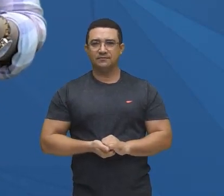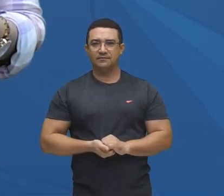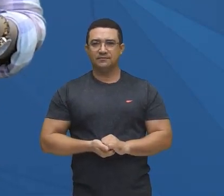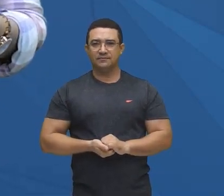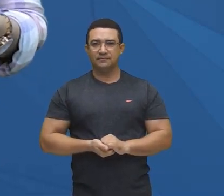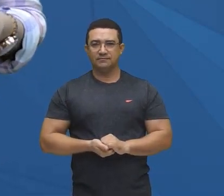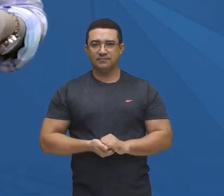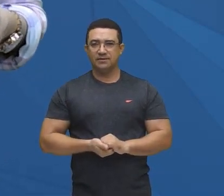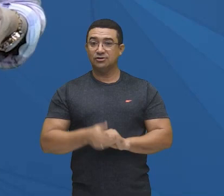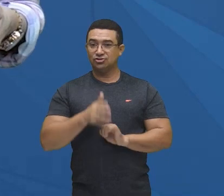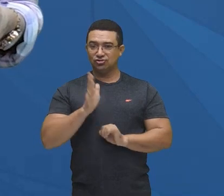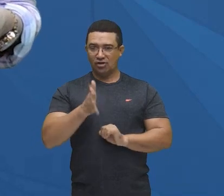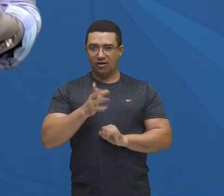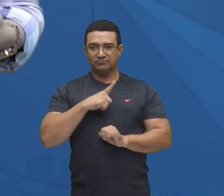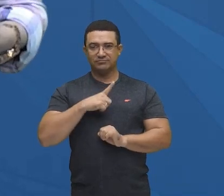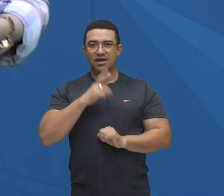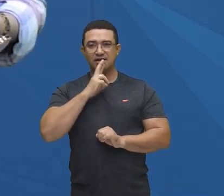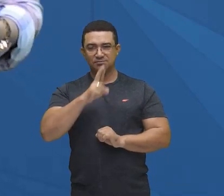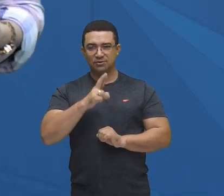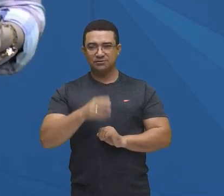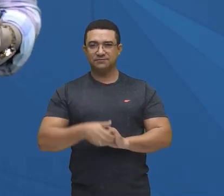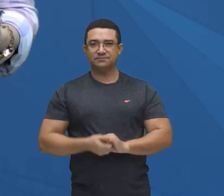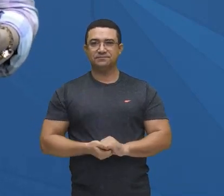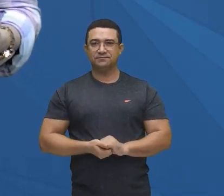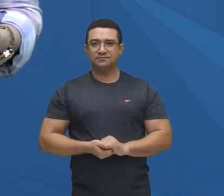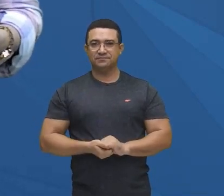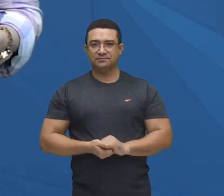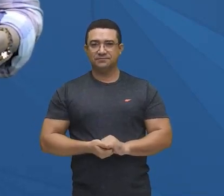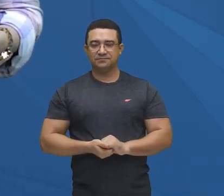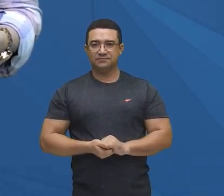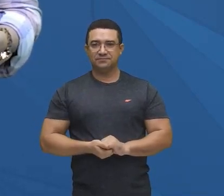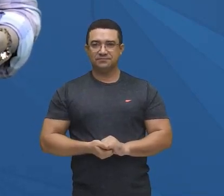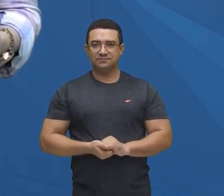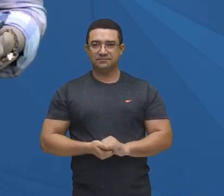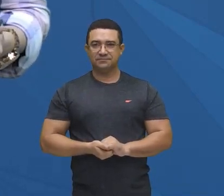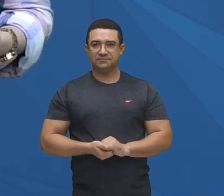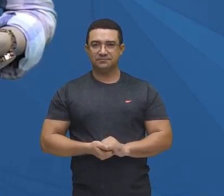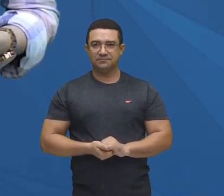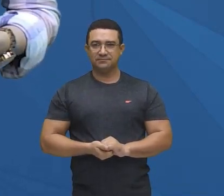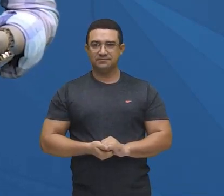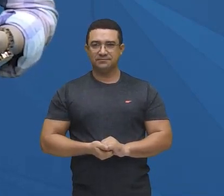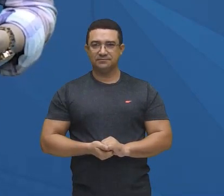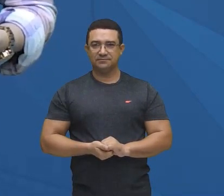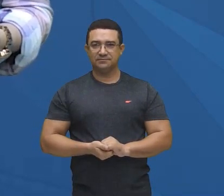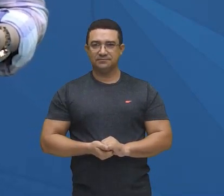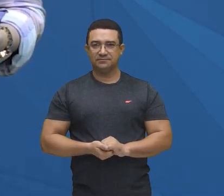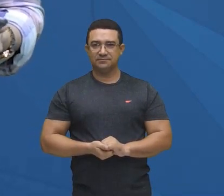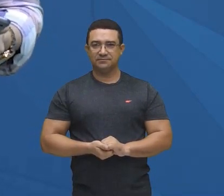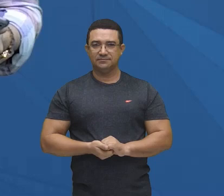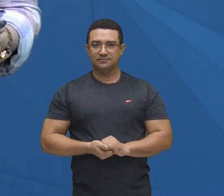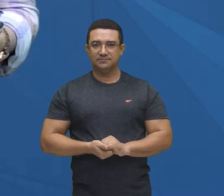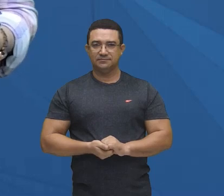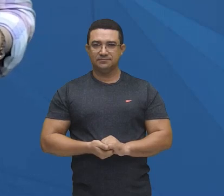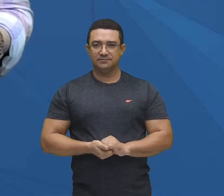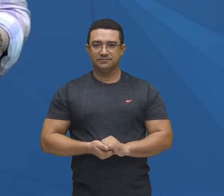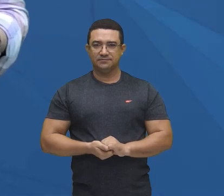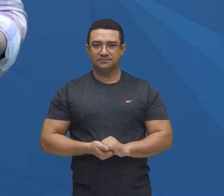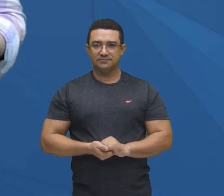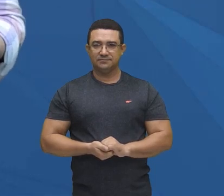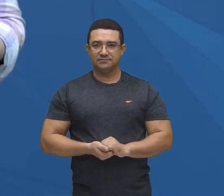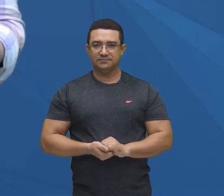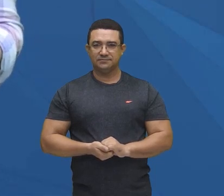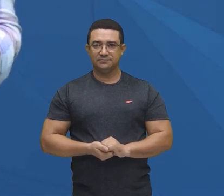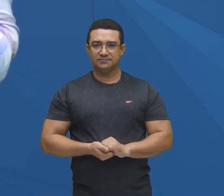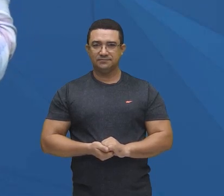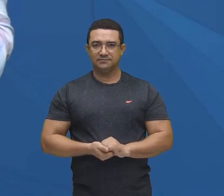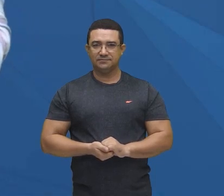resposta? Temos sim, olha só que legal. Mas não vou divulgar para vocês agora. Vamos para o gabarito, diretora? Quem está lá no